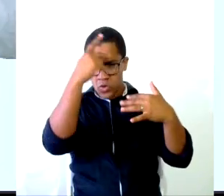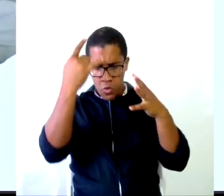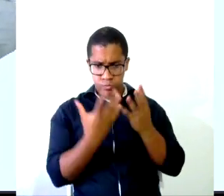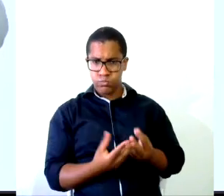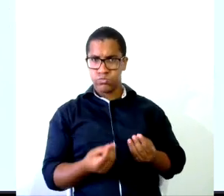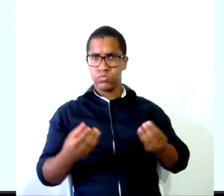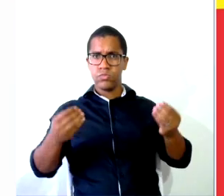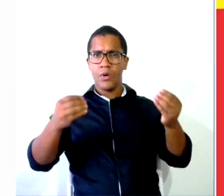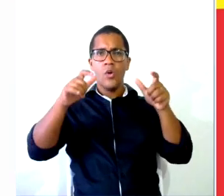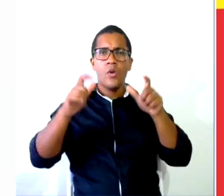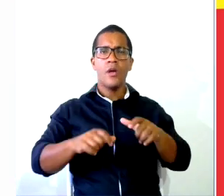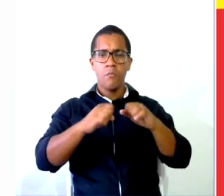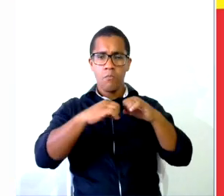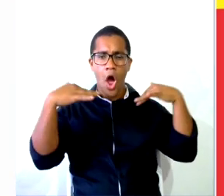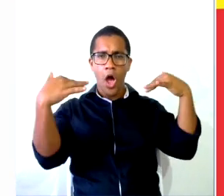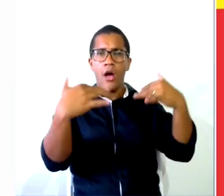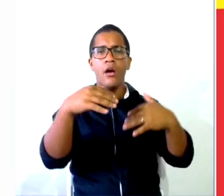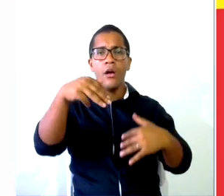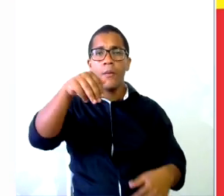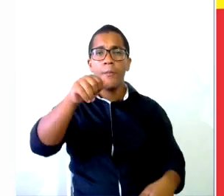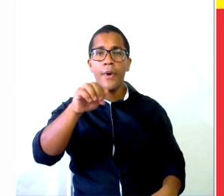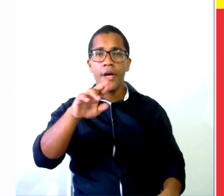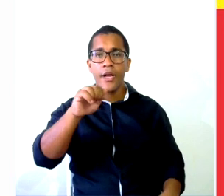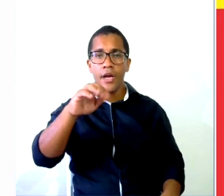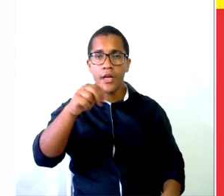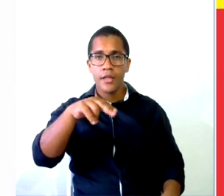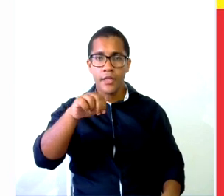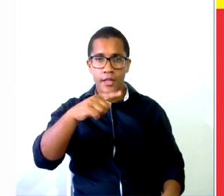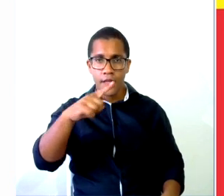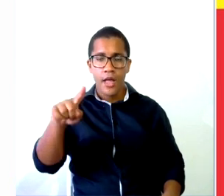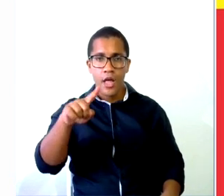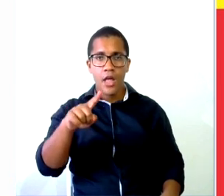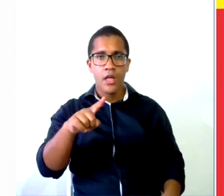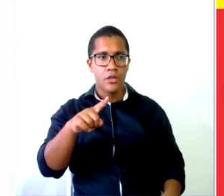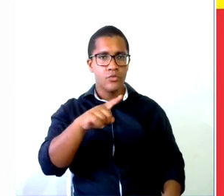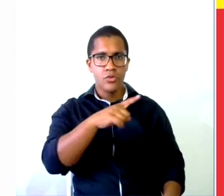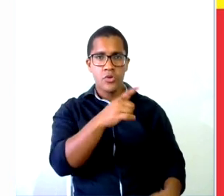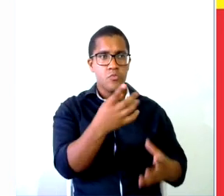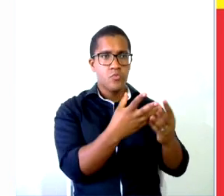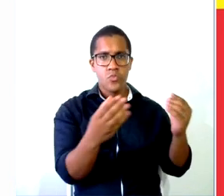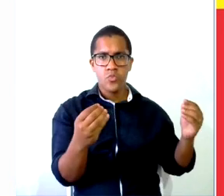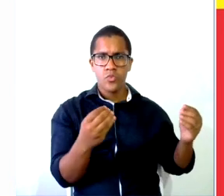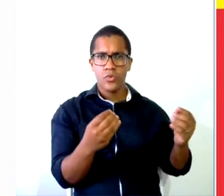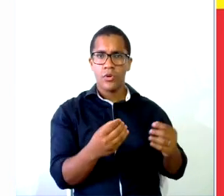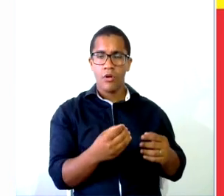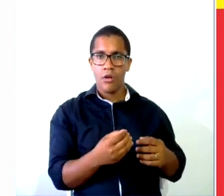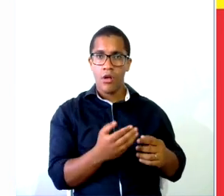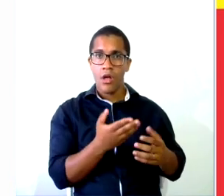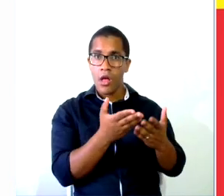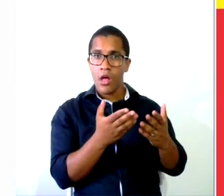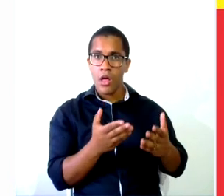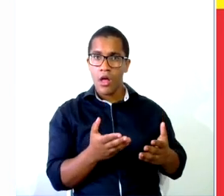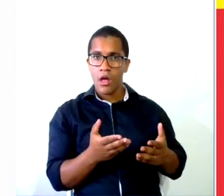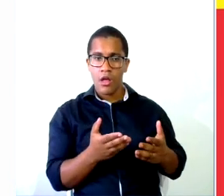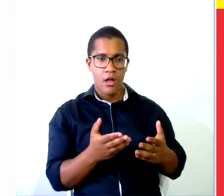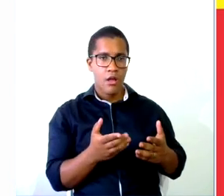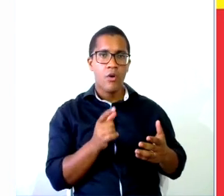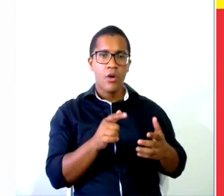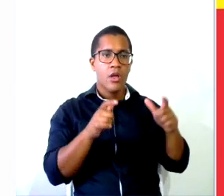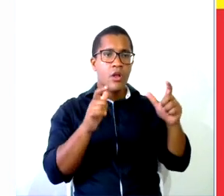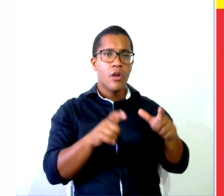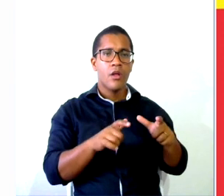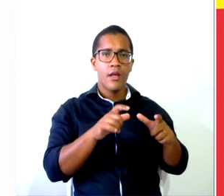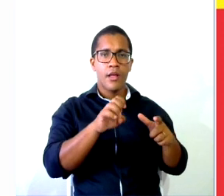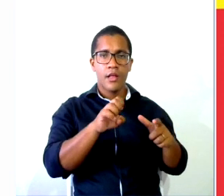lotado. Não é isso? O estádio do Maracanã lotado de revoltosos. Eita! Que se juntaram a